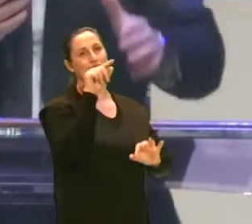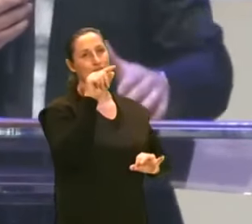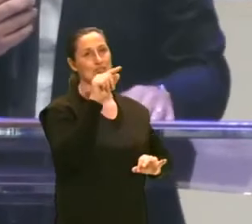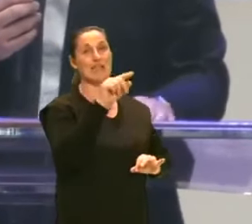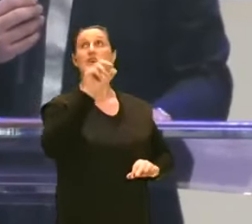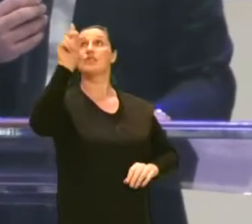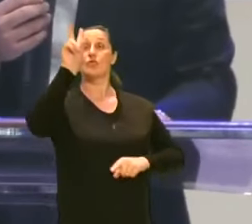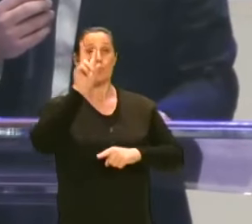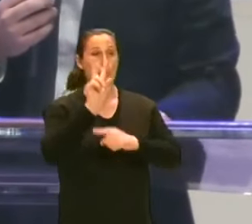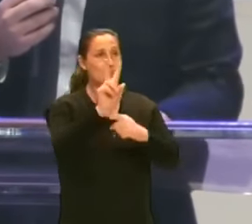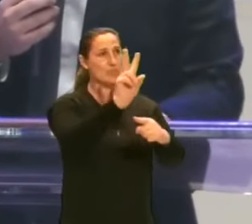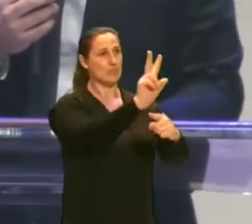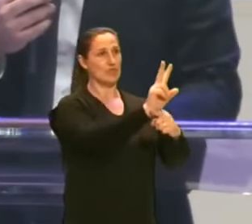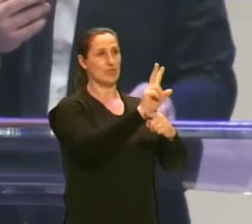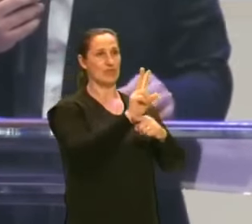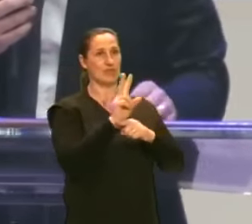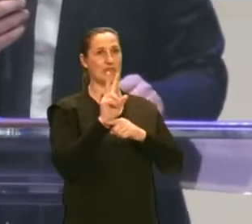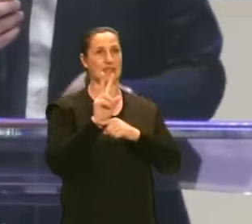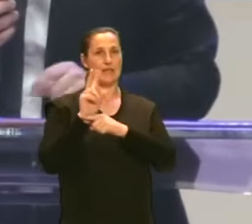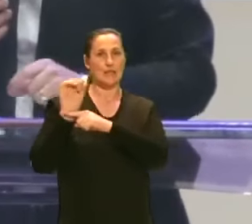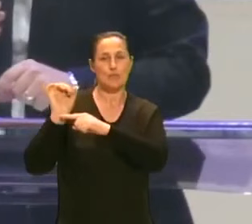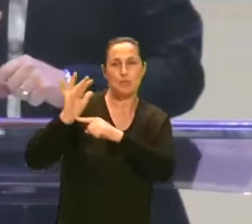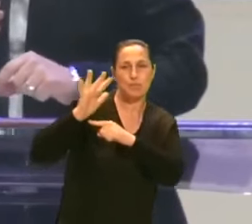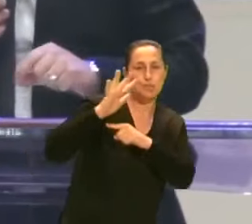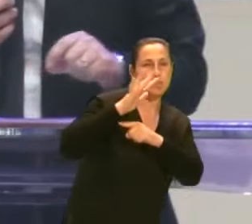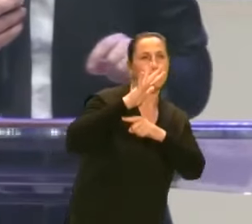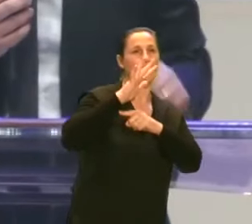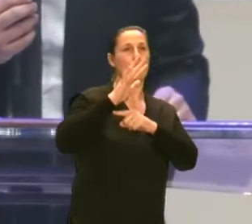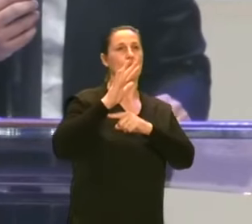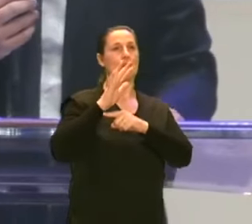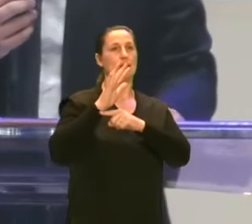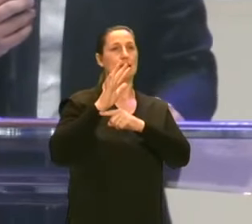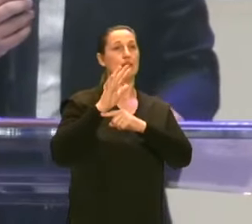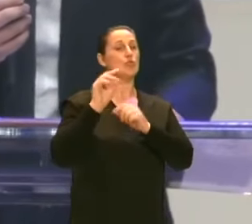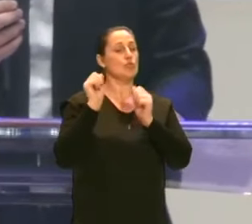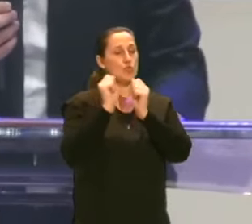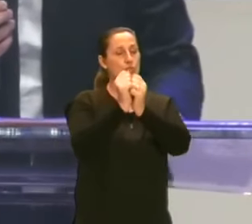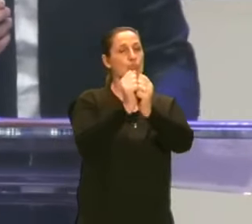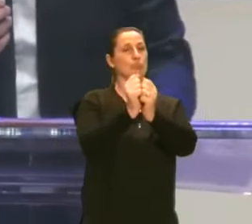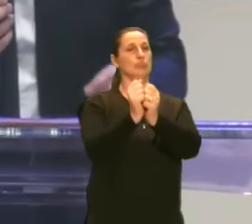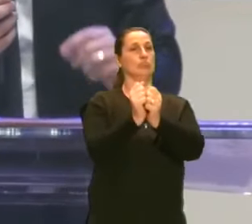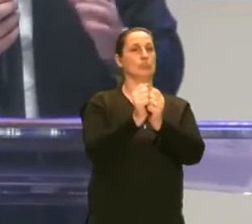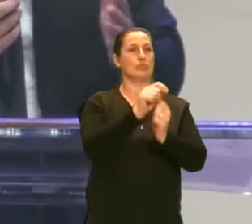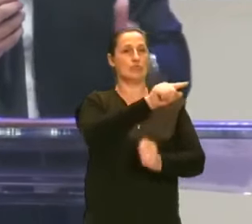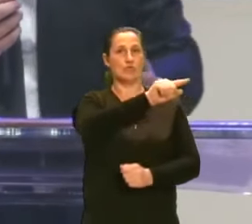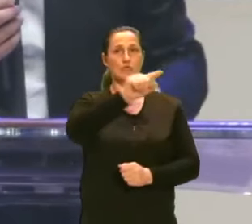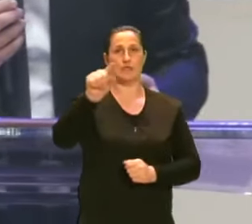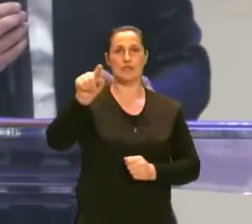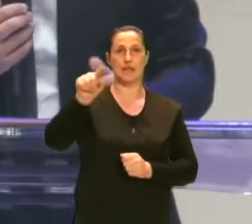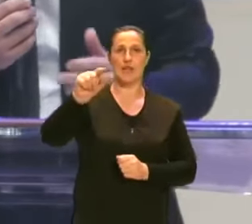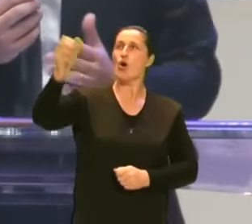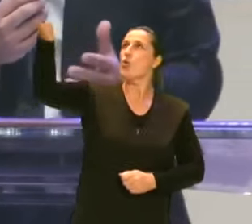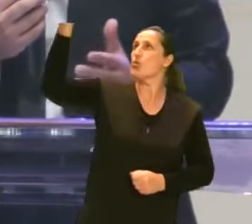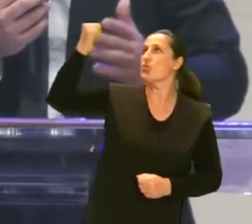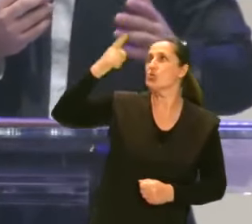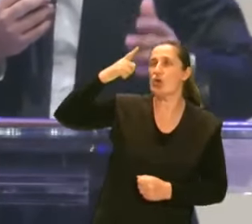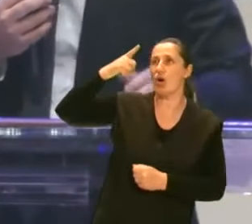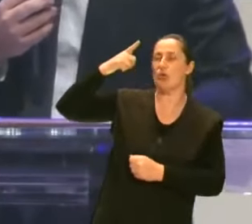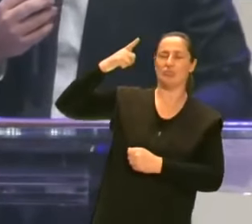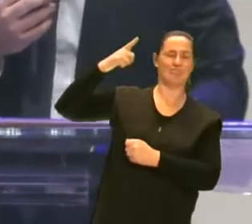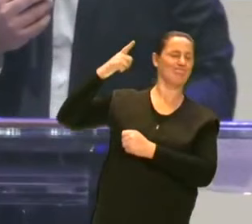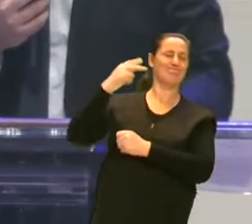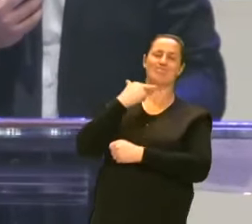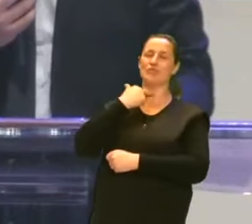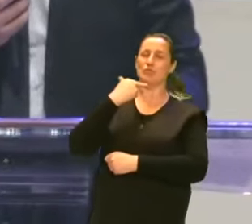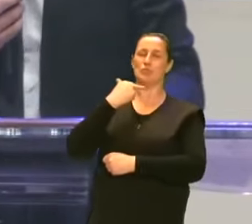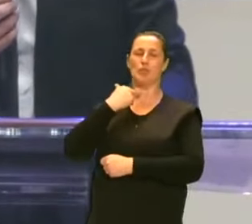seu protetor e como sombra que protege, Ele está à sua direita. De dia o sol não o ferirá, nem a lua de